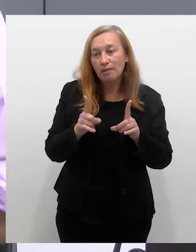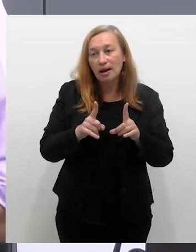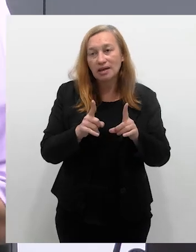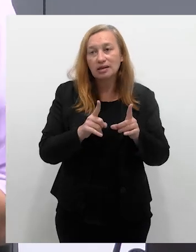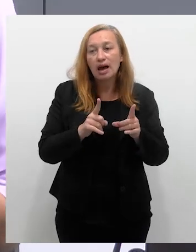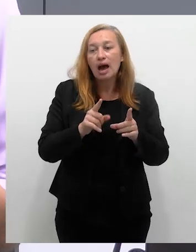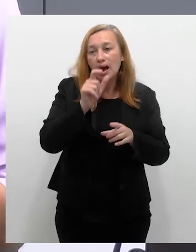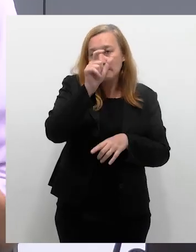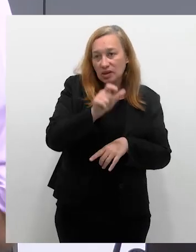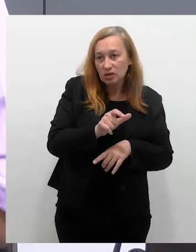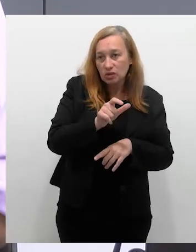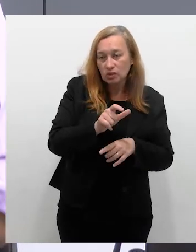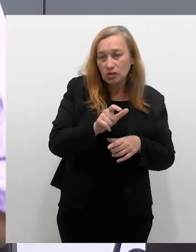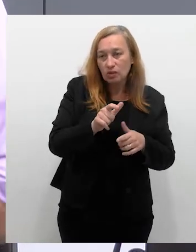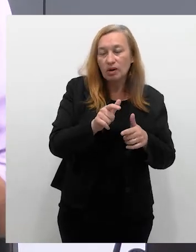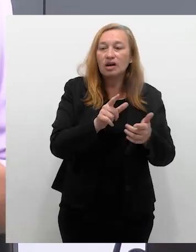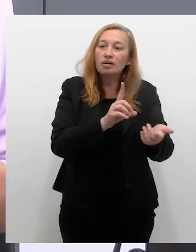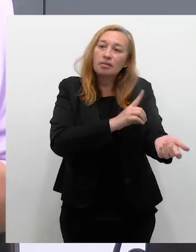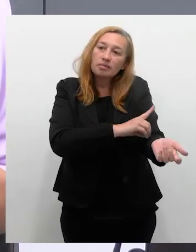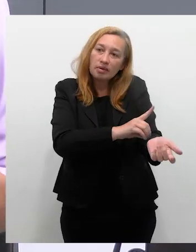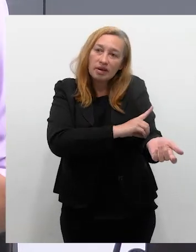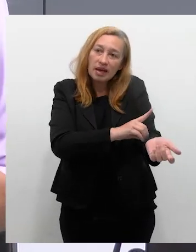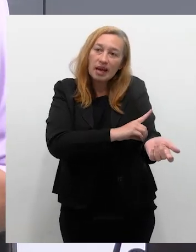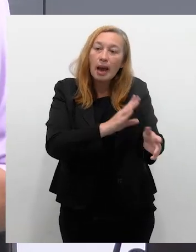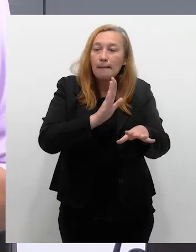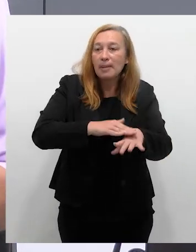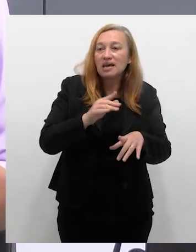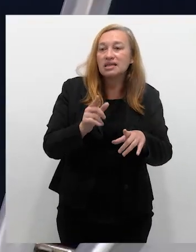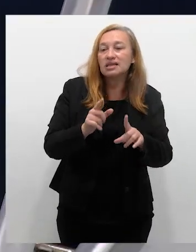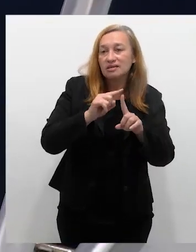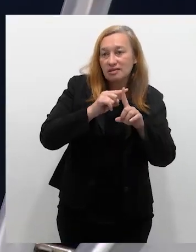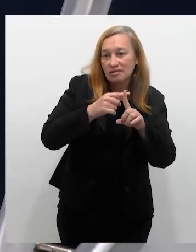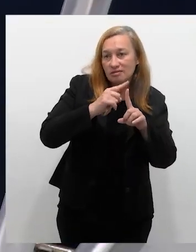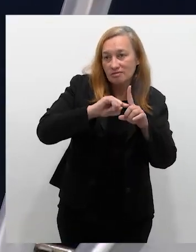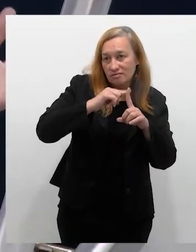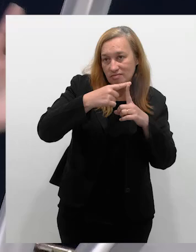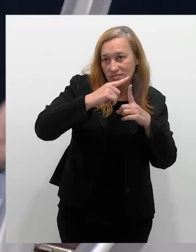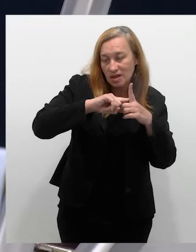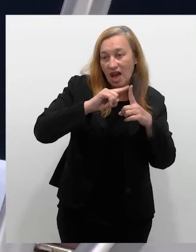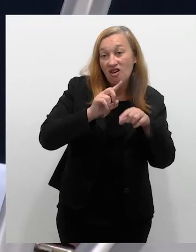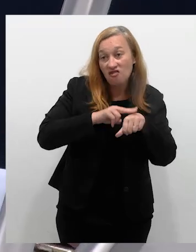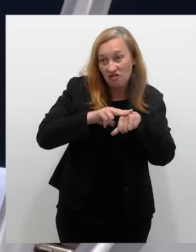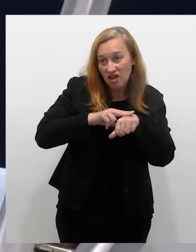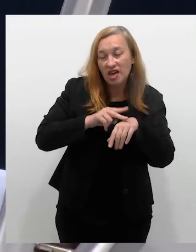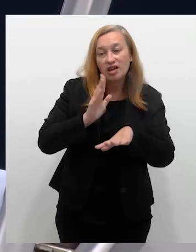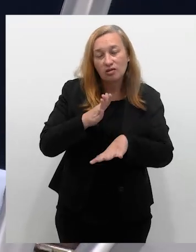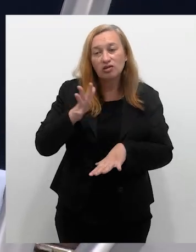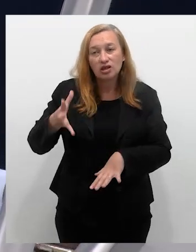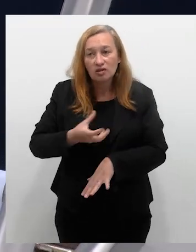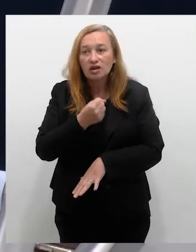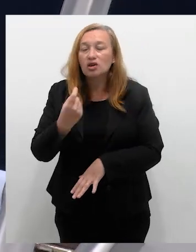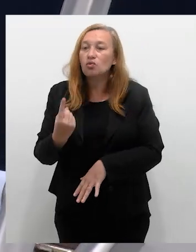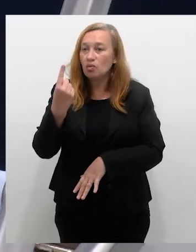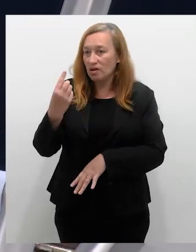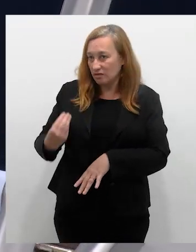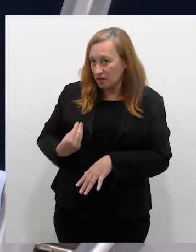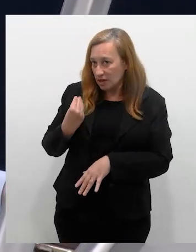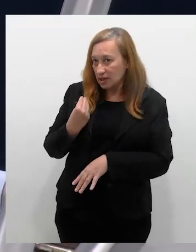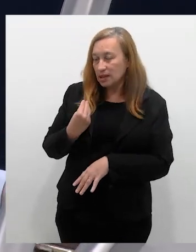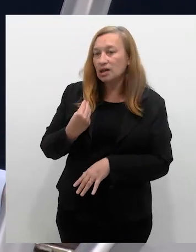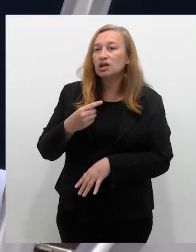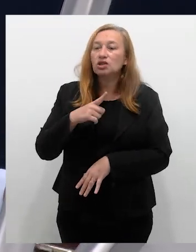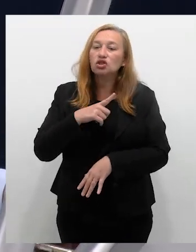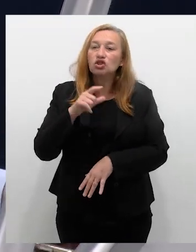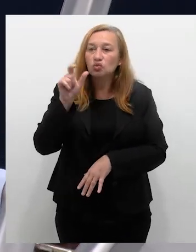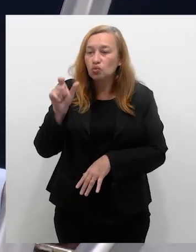mas para o diabético tem que ser um pouquinho mais próximo do verde, hein? Sim. Né? E então daí aconteceu que eu já salvei até uma vida uma